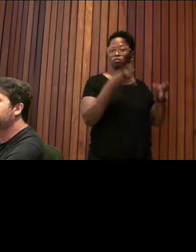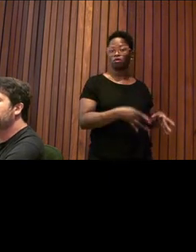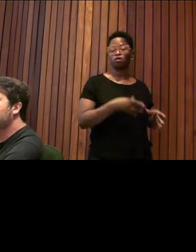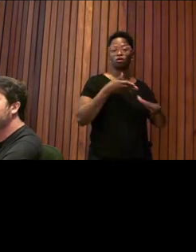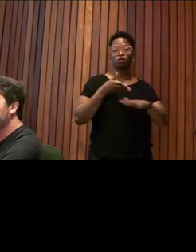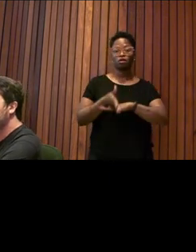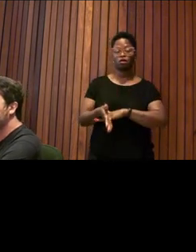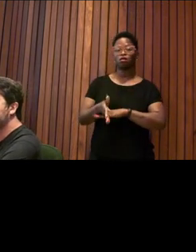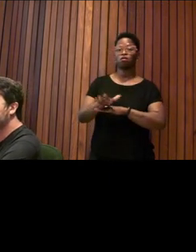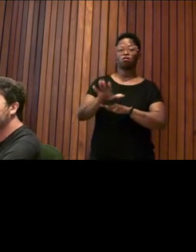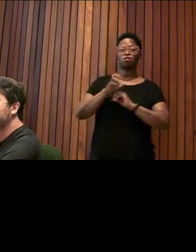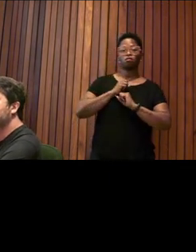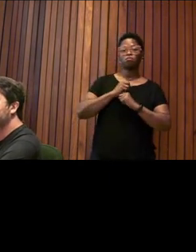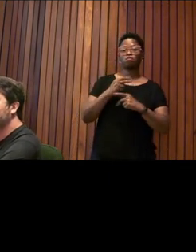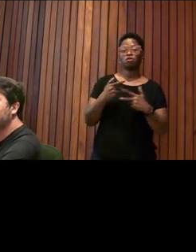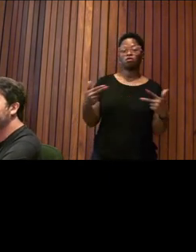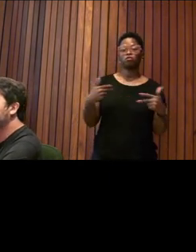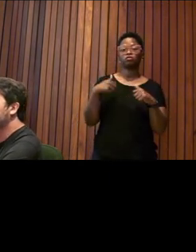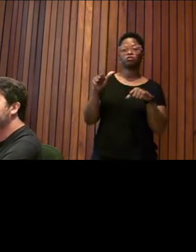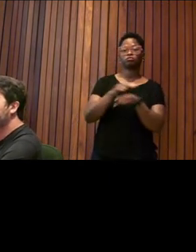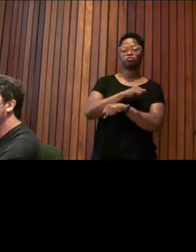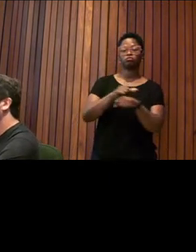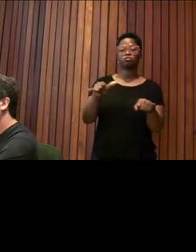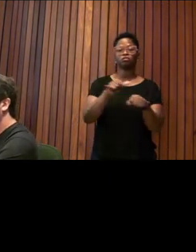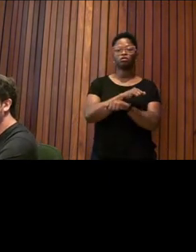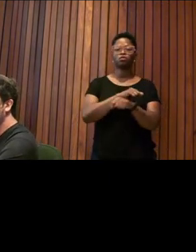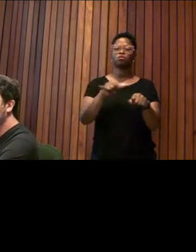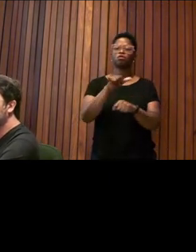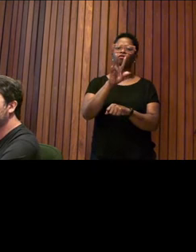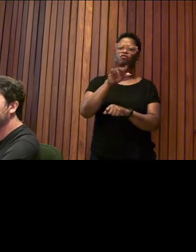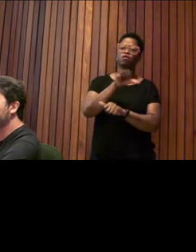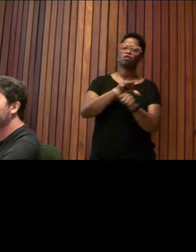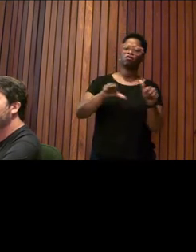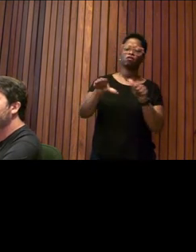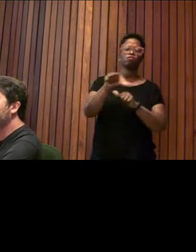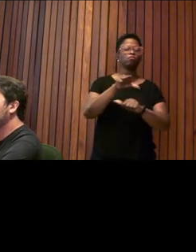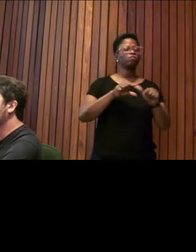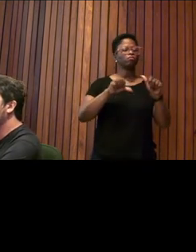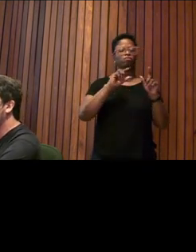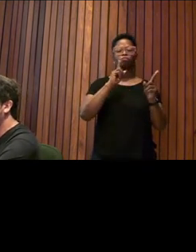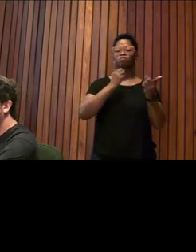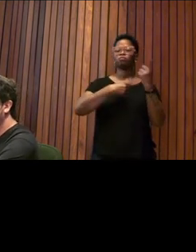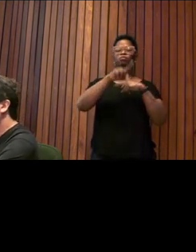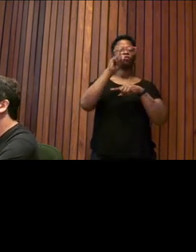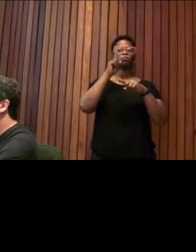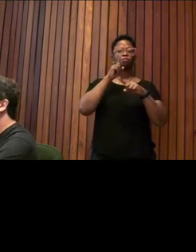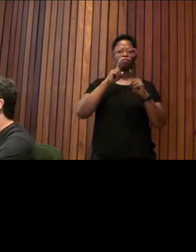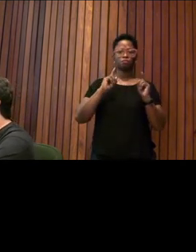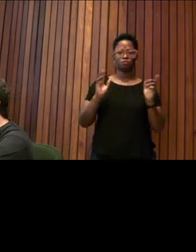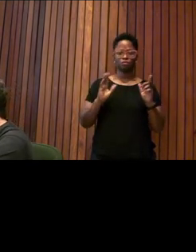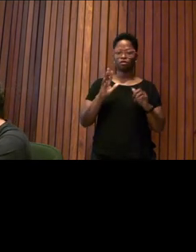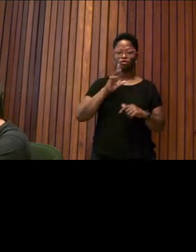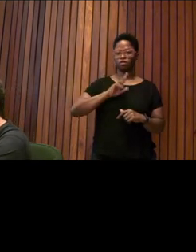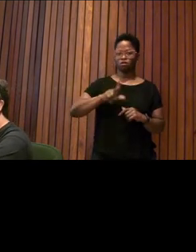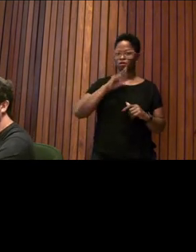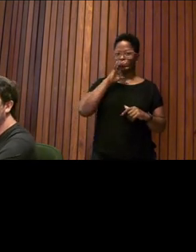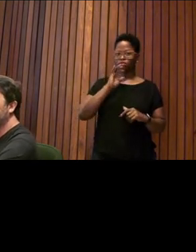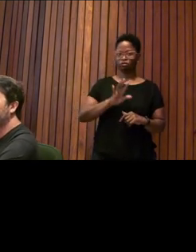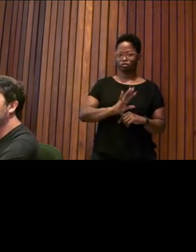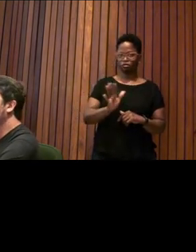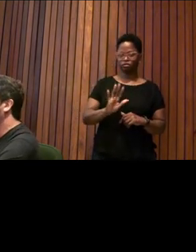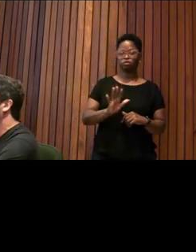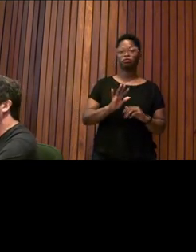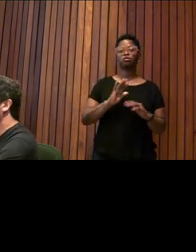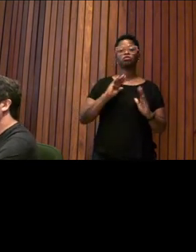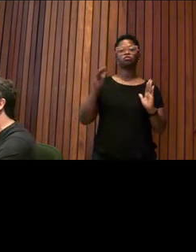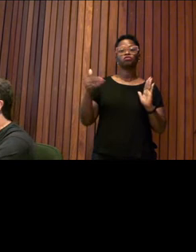entra com uma certa estratégia, pensando que vai fazer alguma coisa, e aí, no meio daquilo, a gente vê que não é bem assim. E,